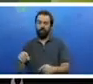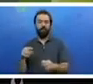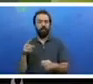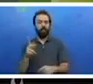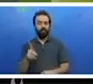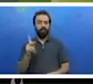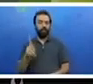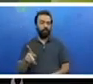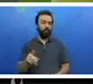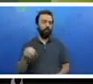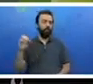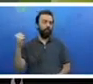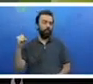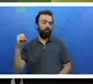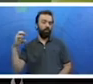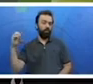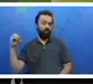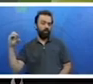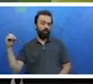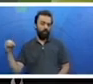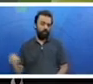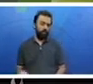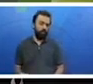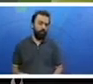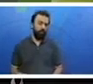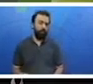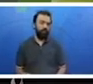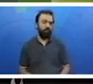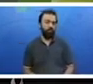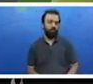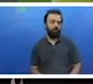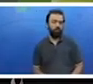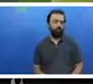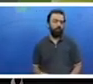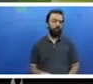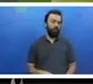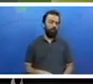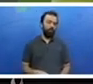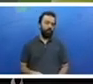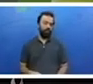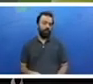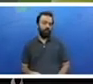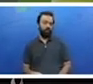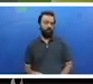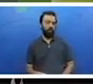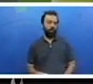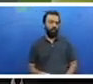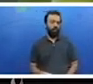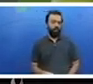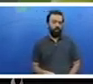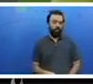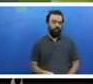Propriedade da divisão lá com a multiplicação, no caso de operação inversa.